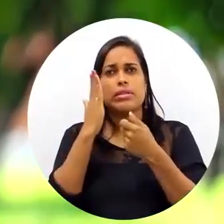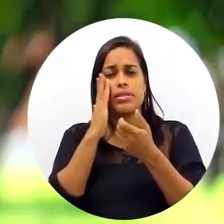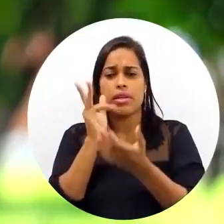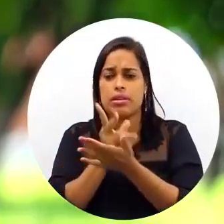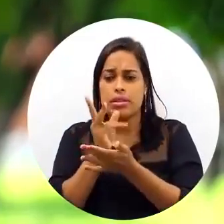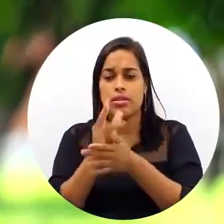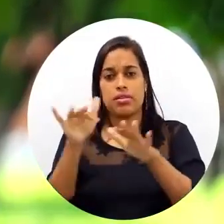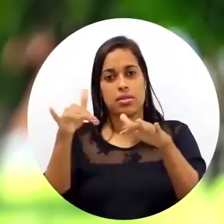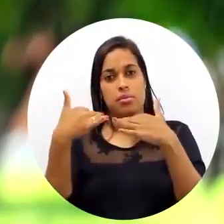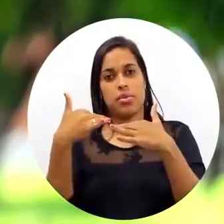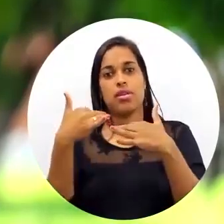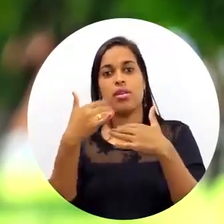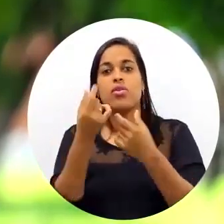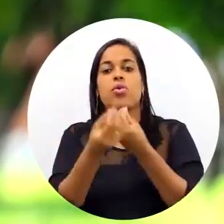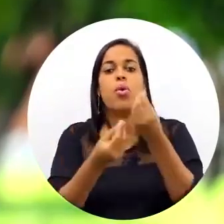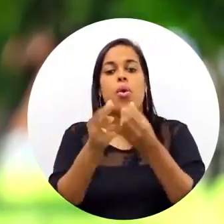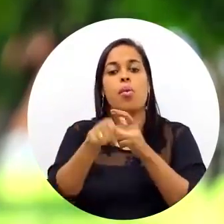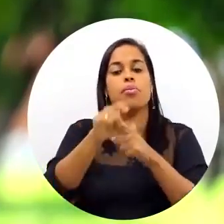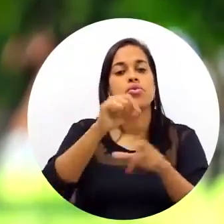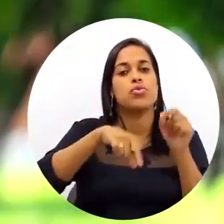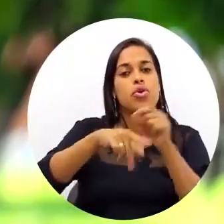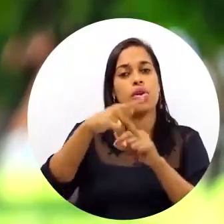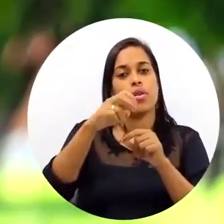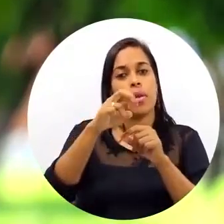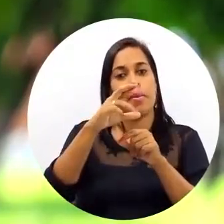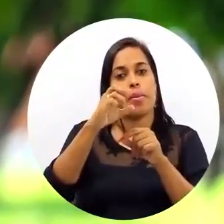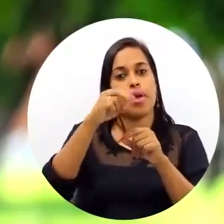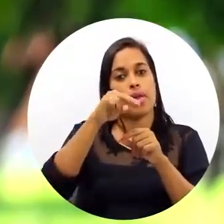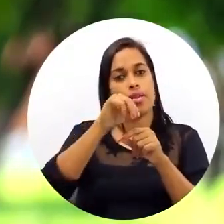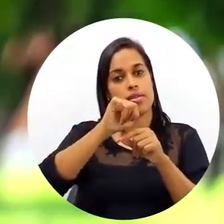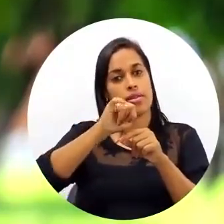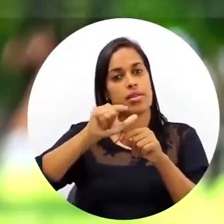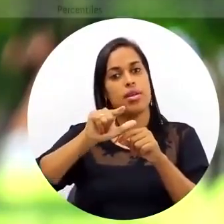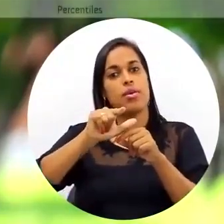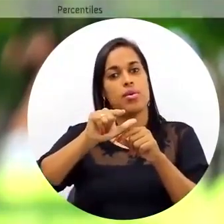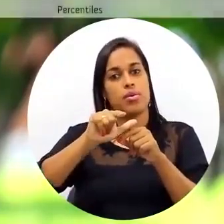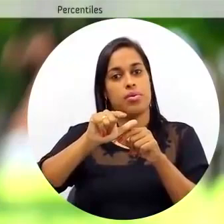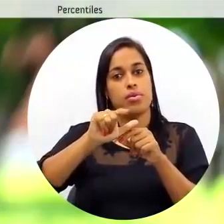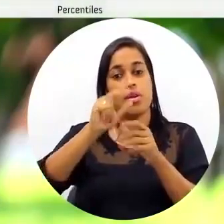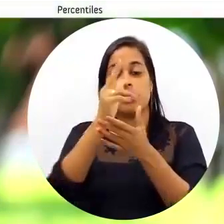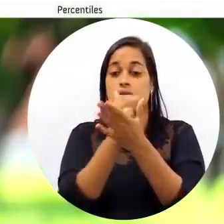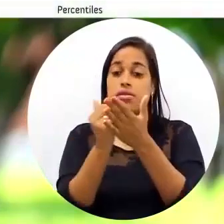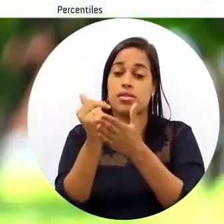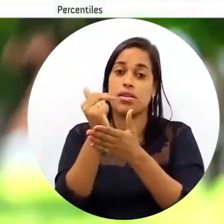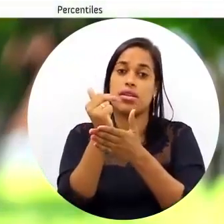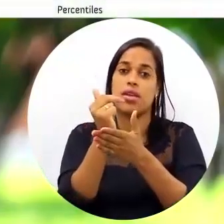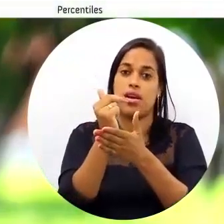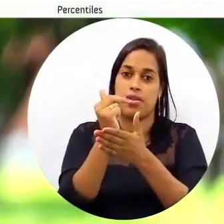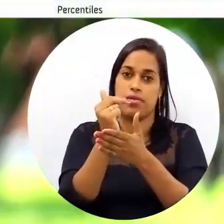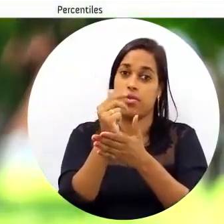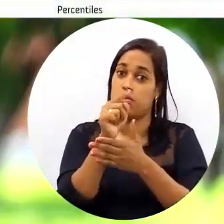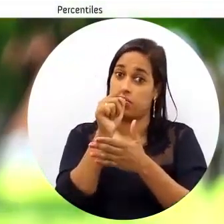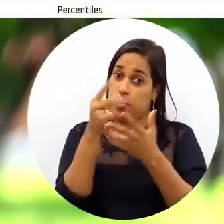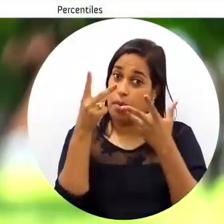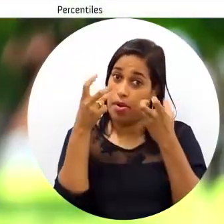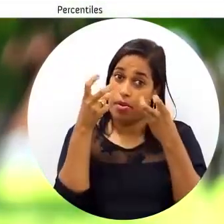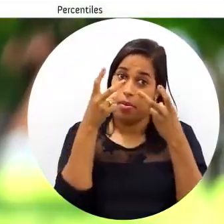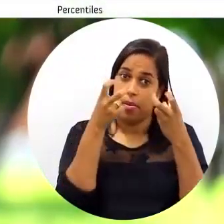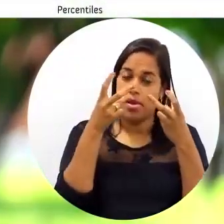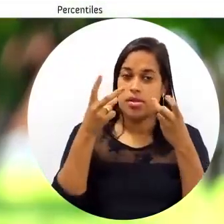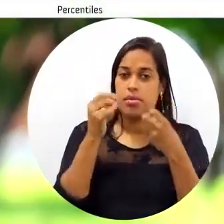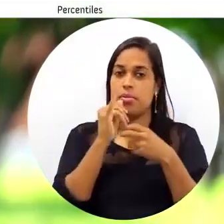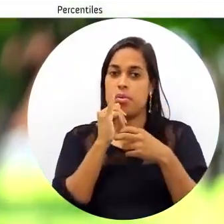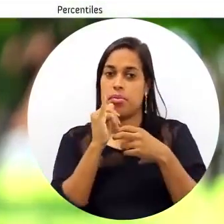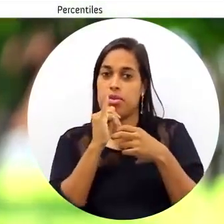deve estar sempre atento a como escolher esse Passing Teal. Por exemplo, nesse gráfico aqui ao lado, a gente pode